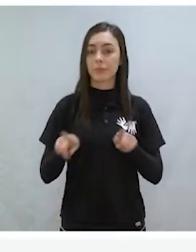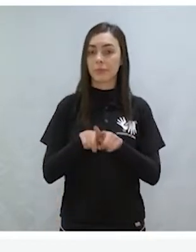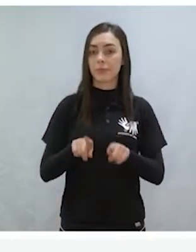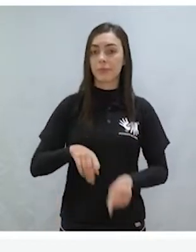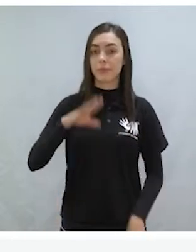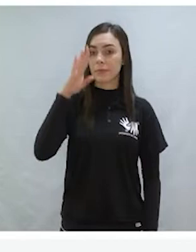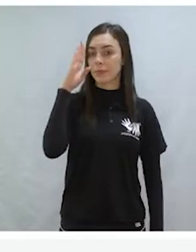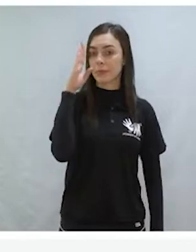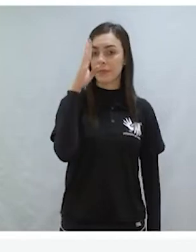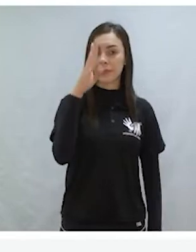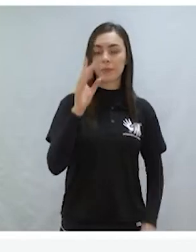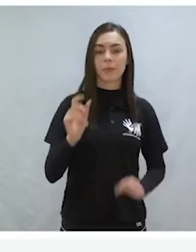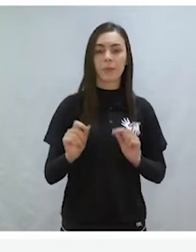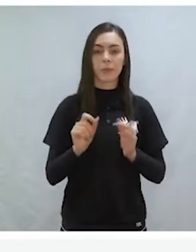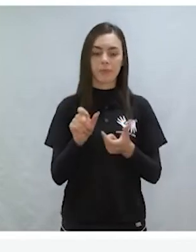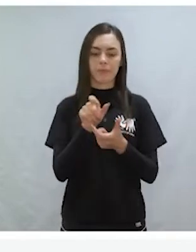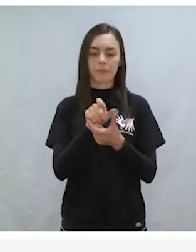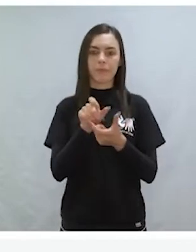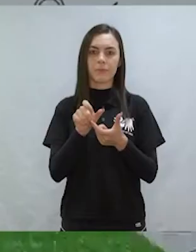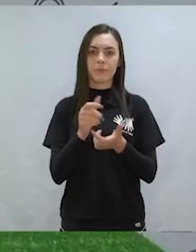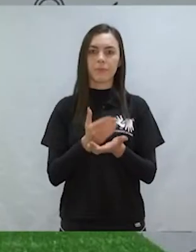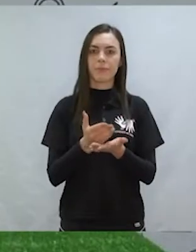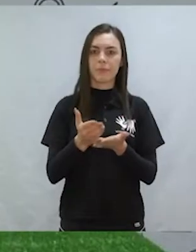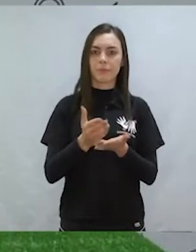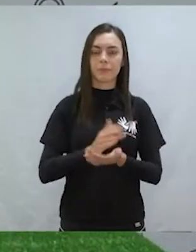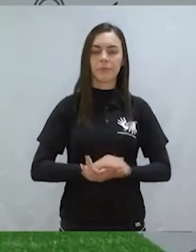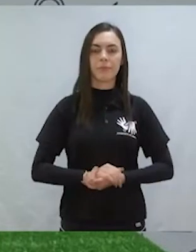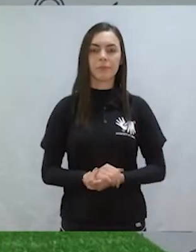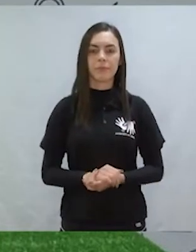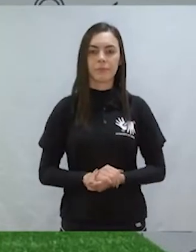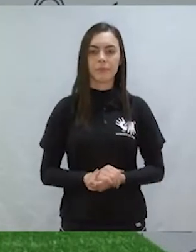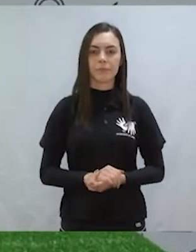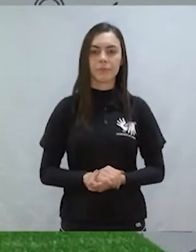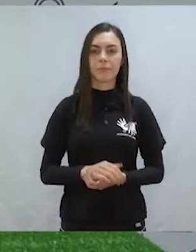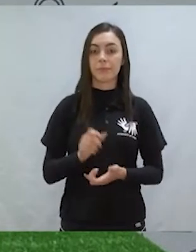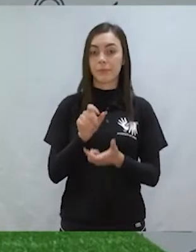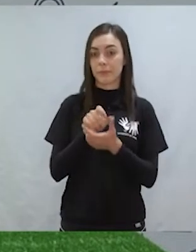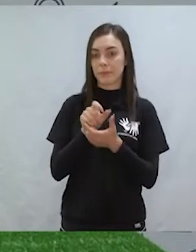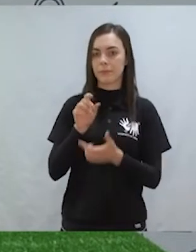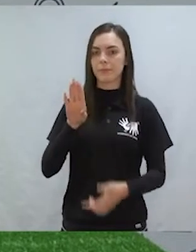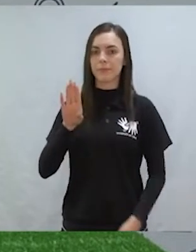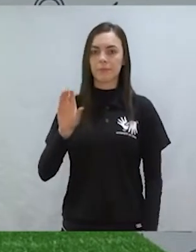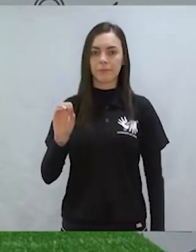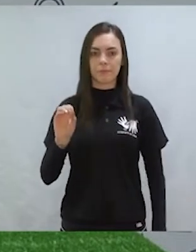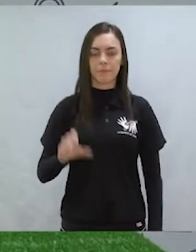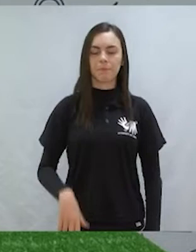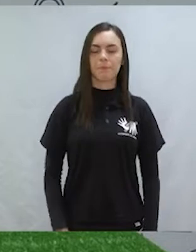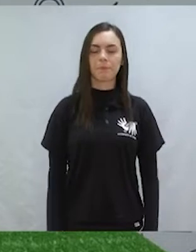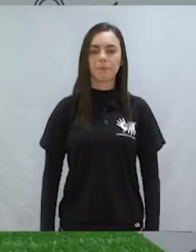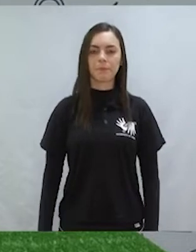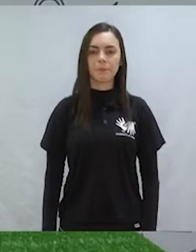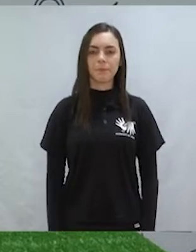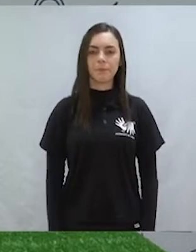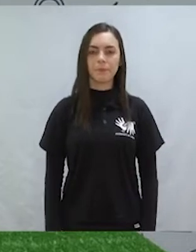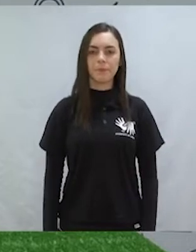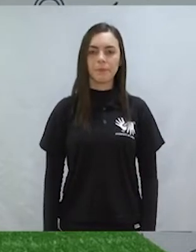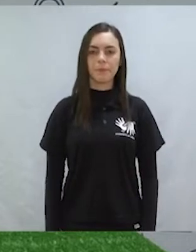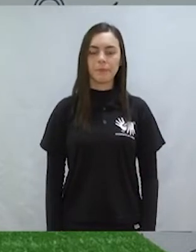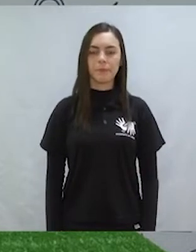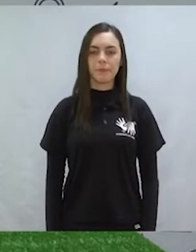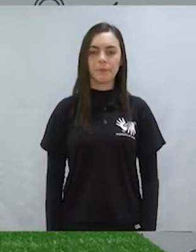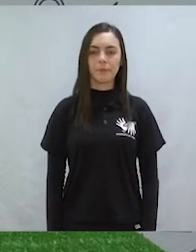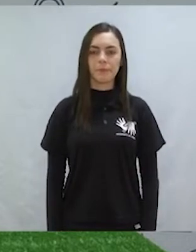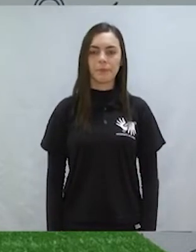destaque novamente para a nossa sílaba inicial. A sílaba bo. Ótimo. Aí